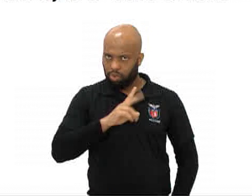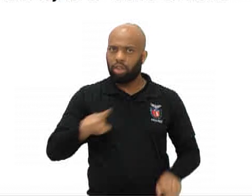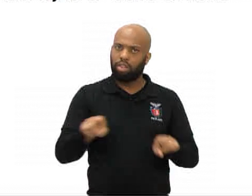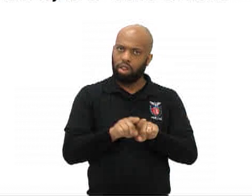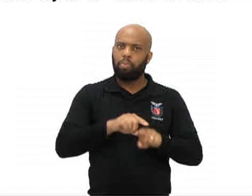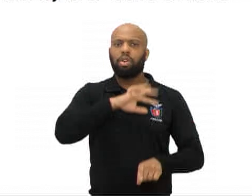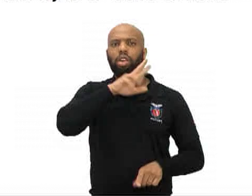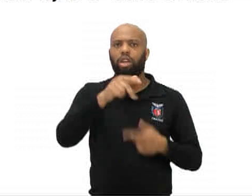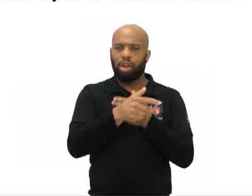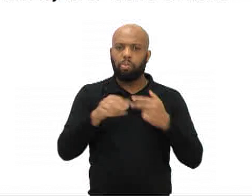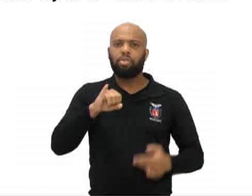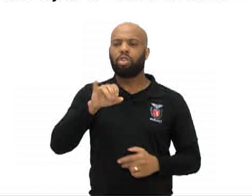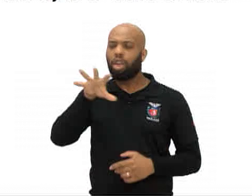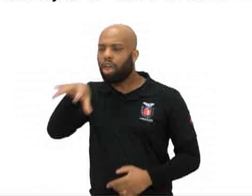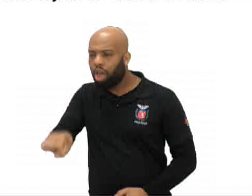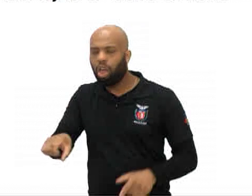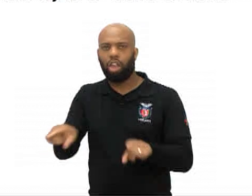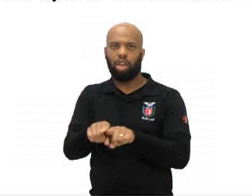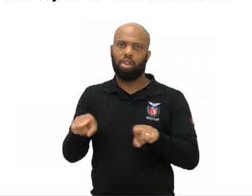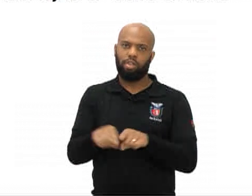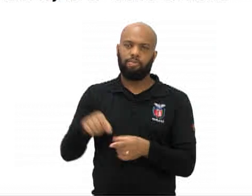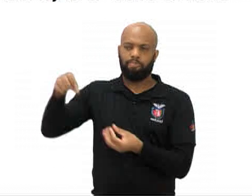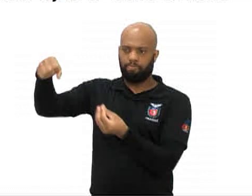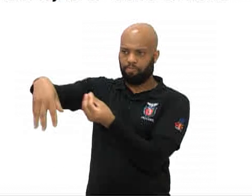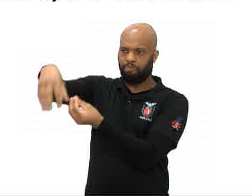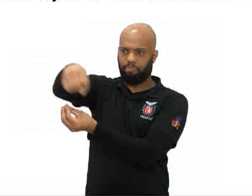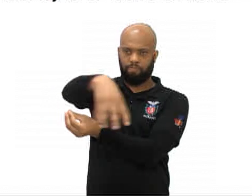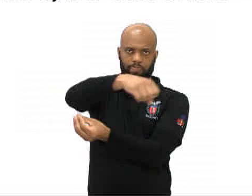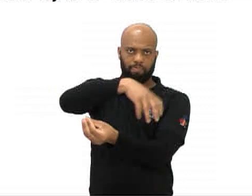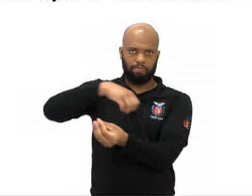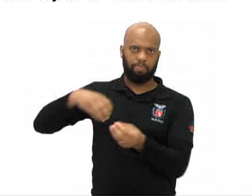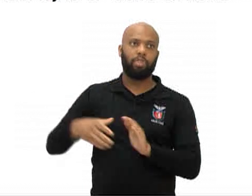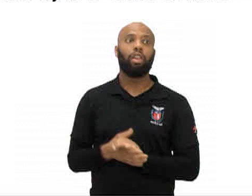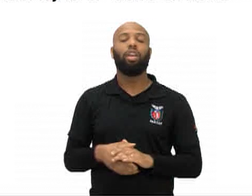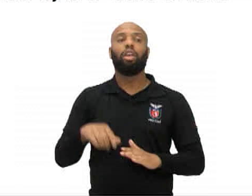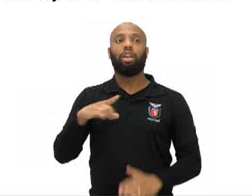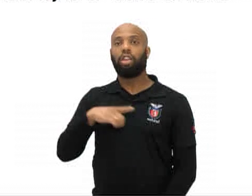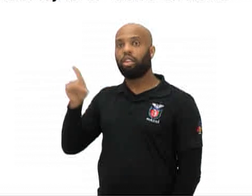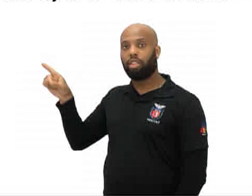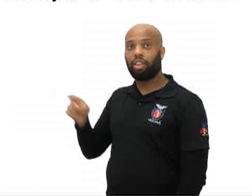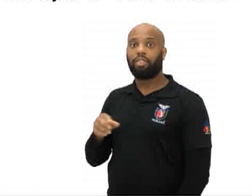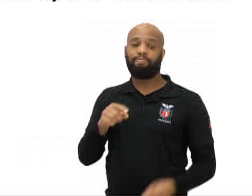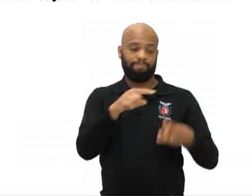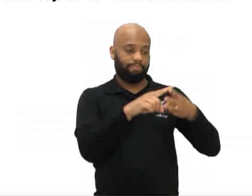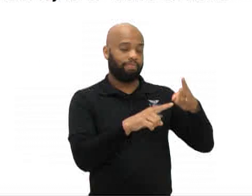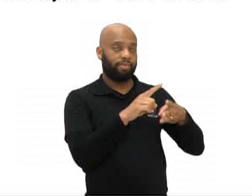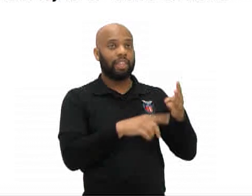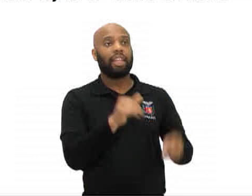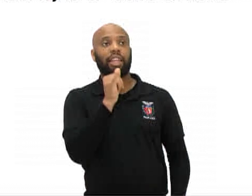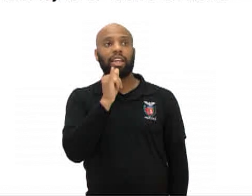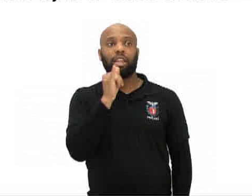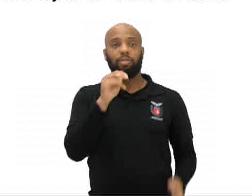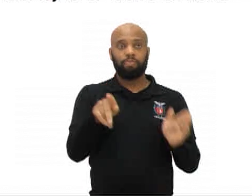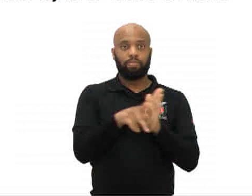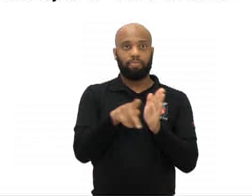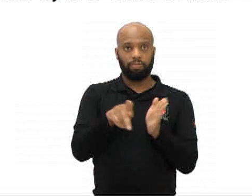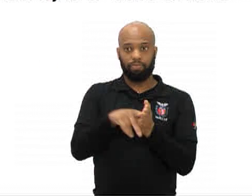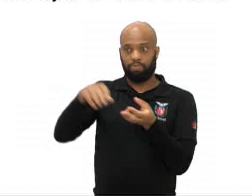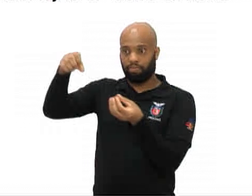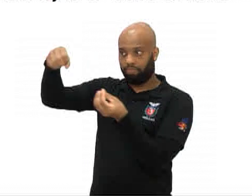que possa vir a se alimentar desse fungo. Eu trouxe aqui 3 exemplos apenas de